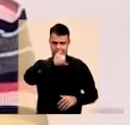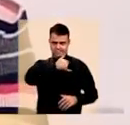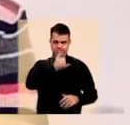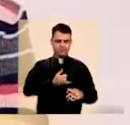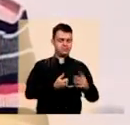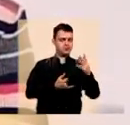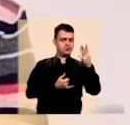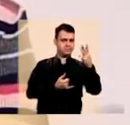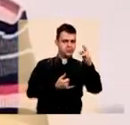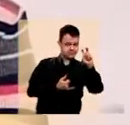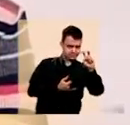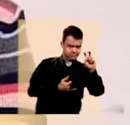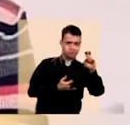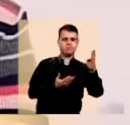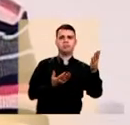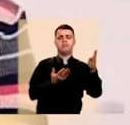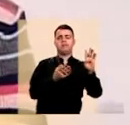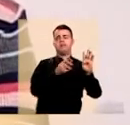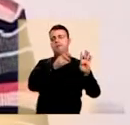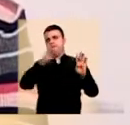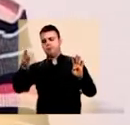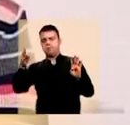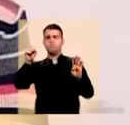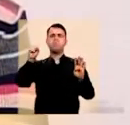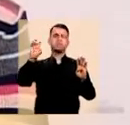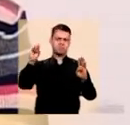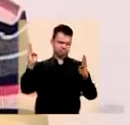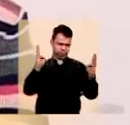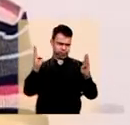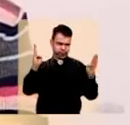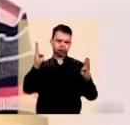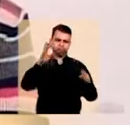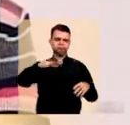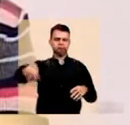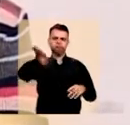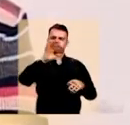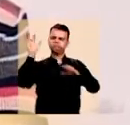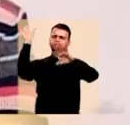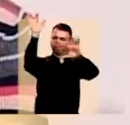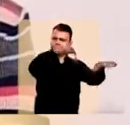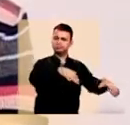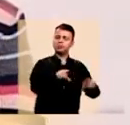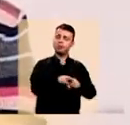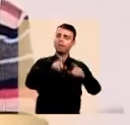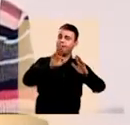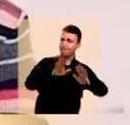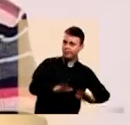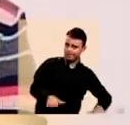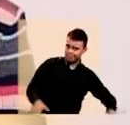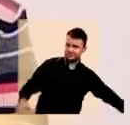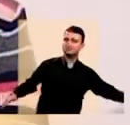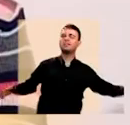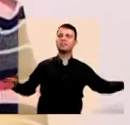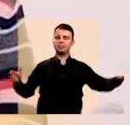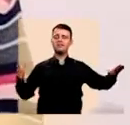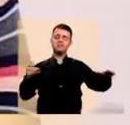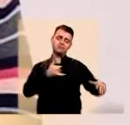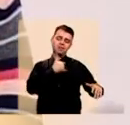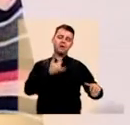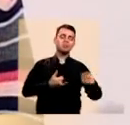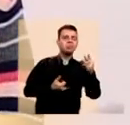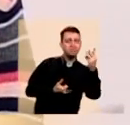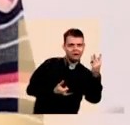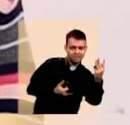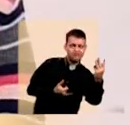faixa etária de 45 até 80 anos que vão, e tem as crianças, né, que